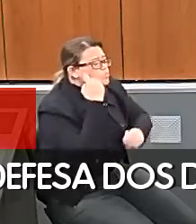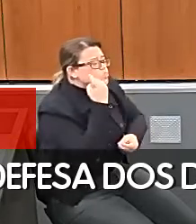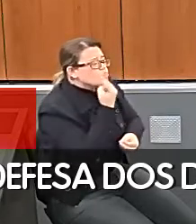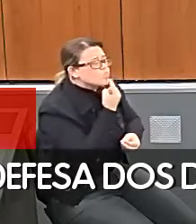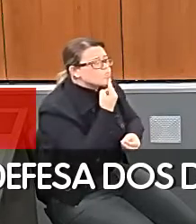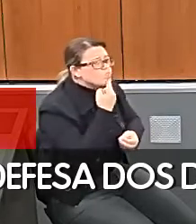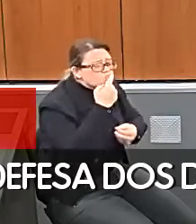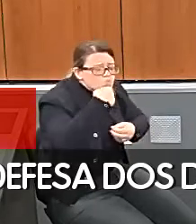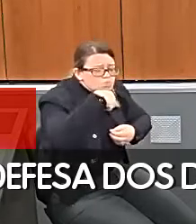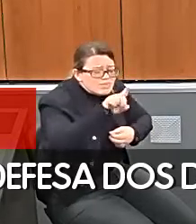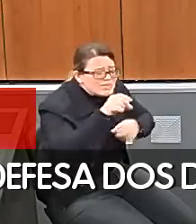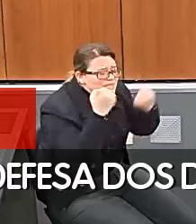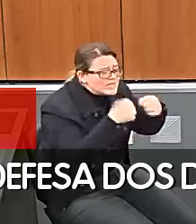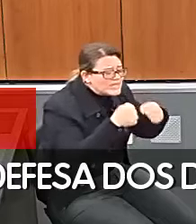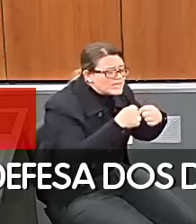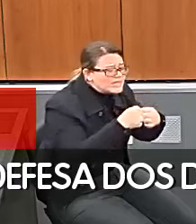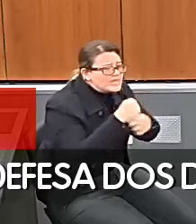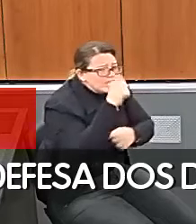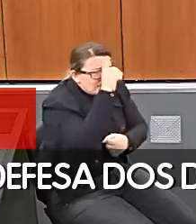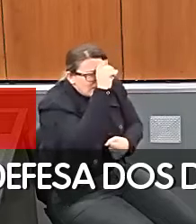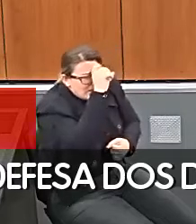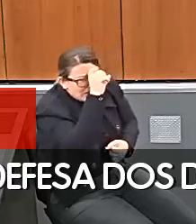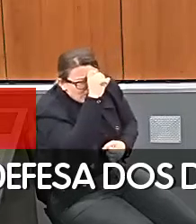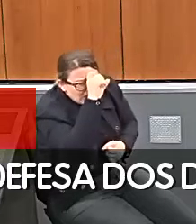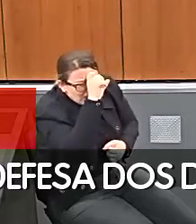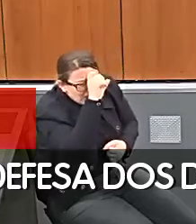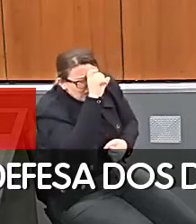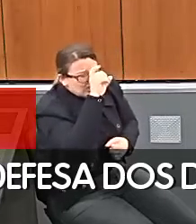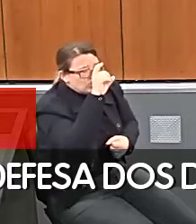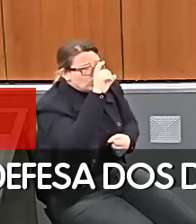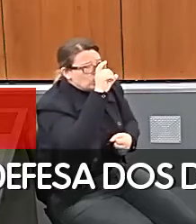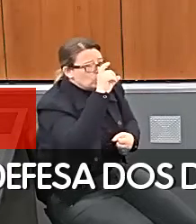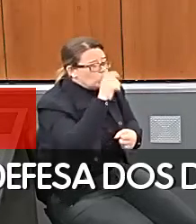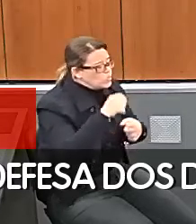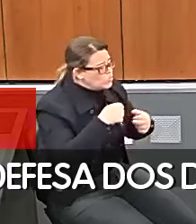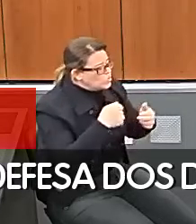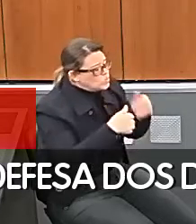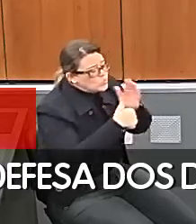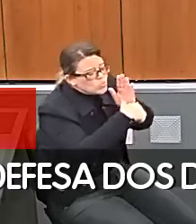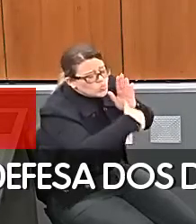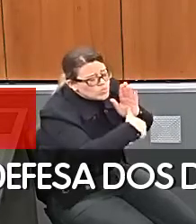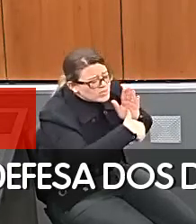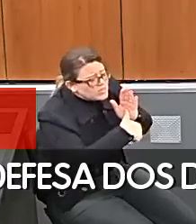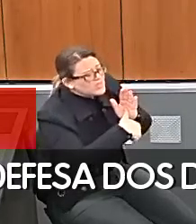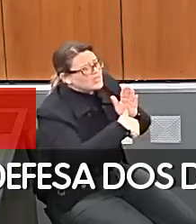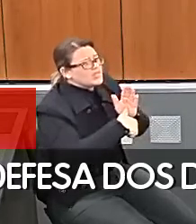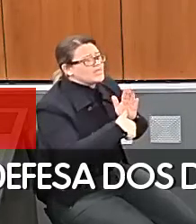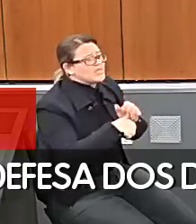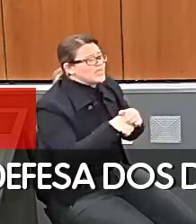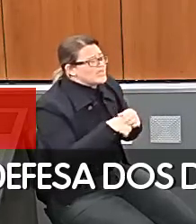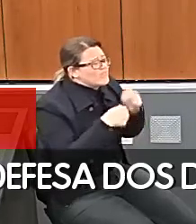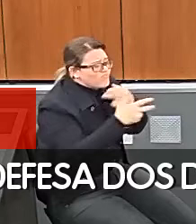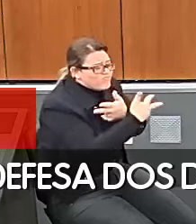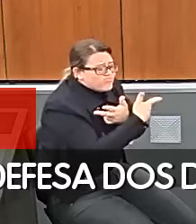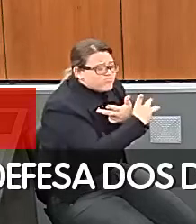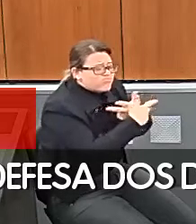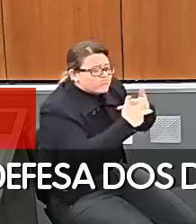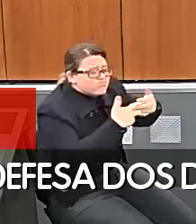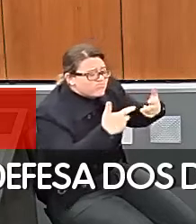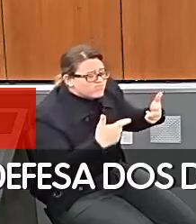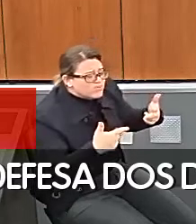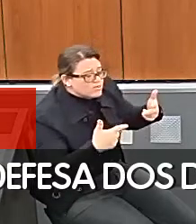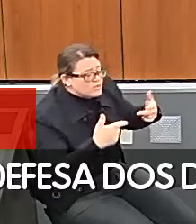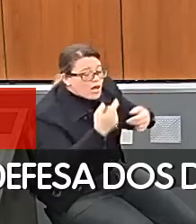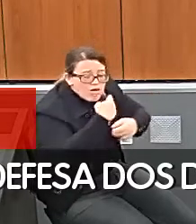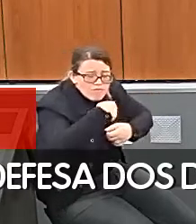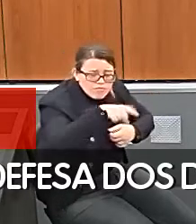ao médico, ao cartório eleitoral, ao DETRAN, aí a gente leva o